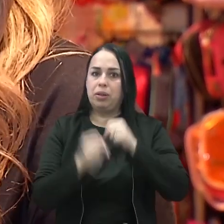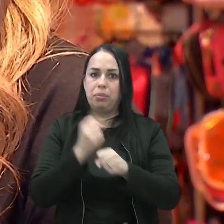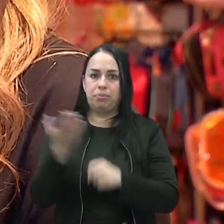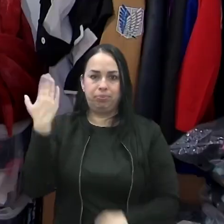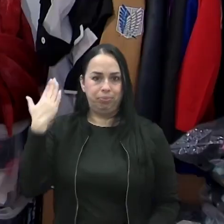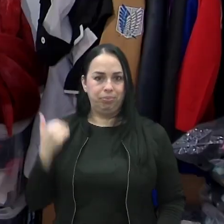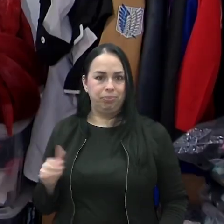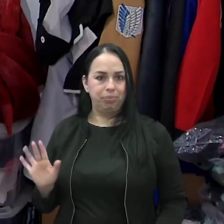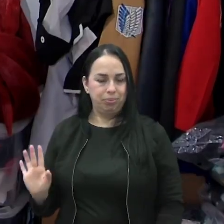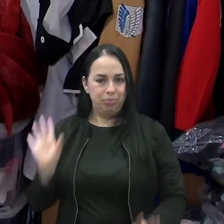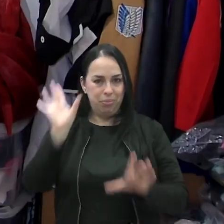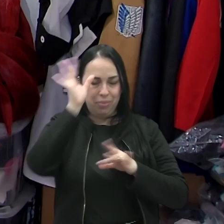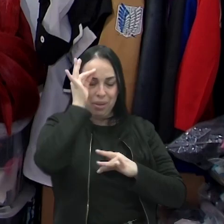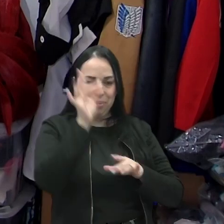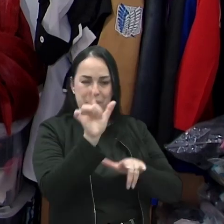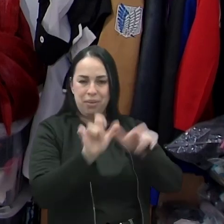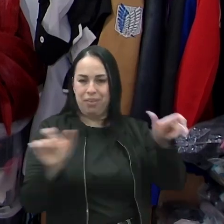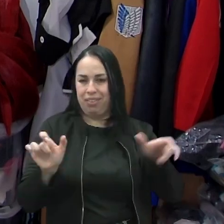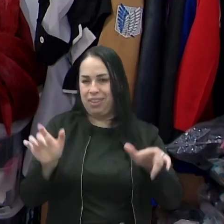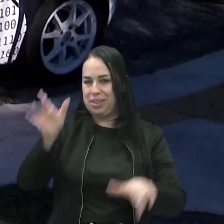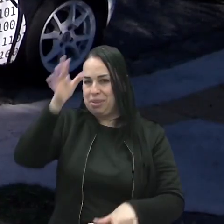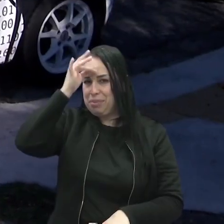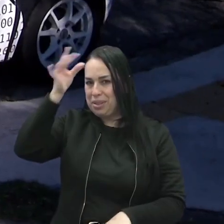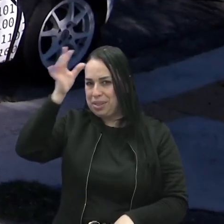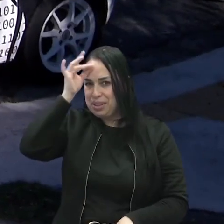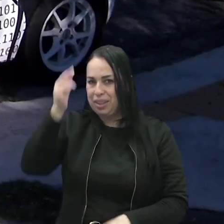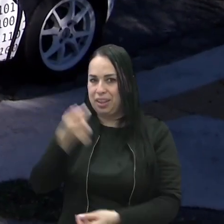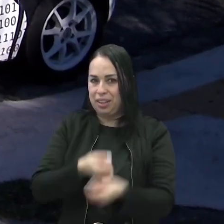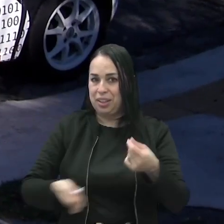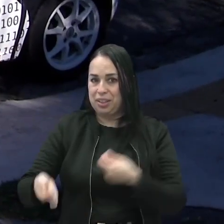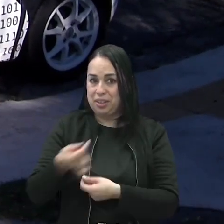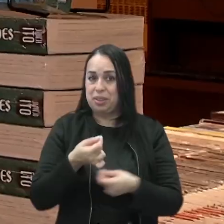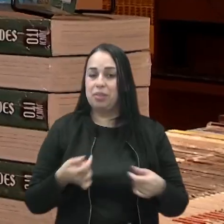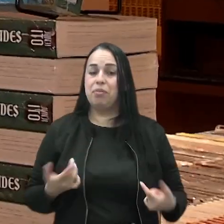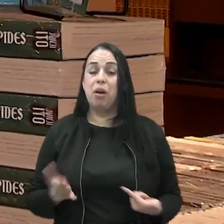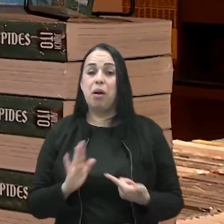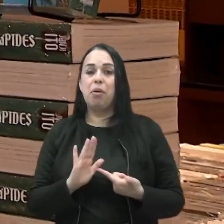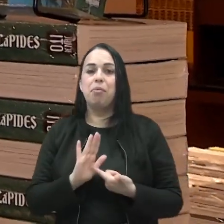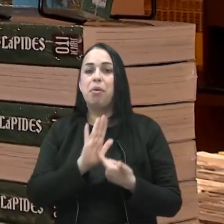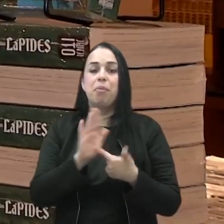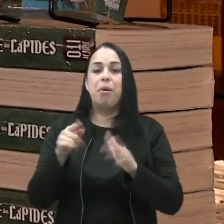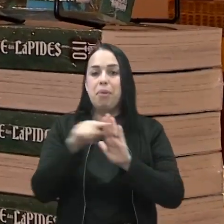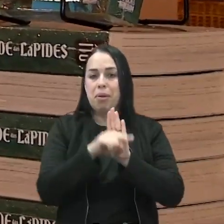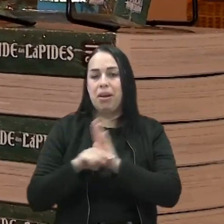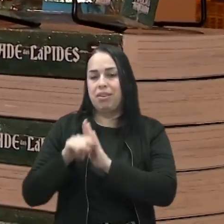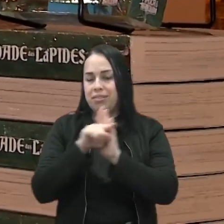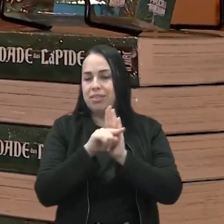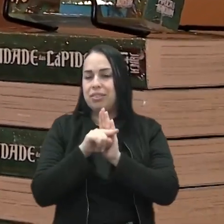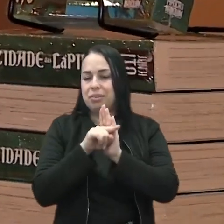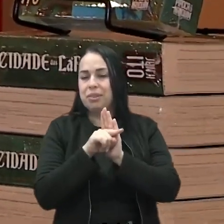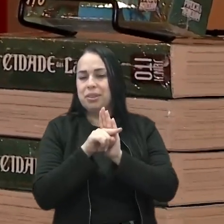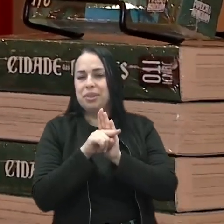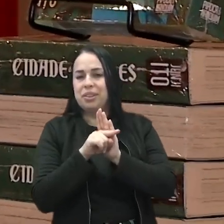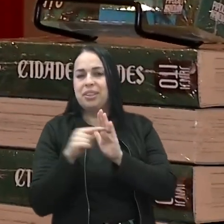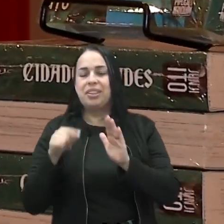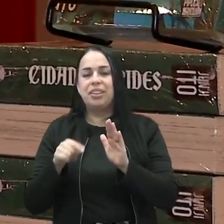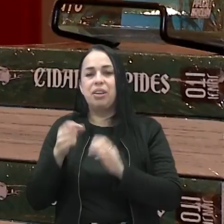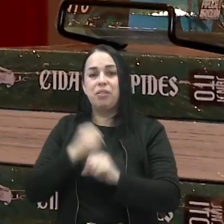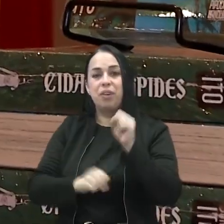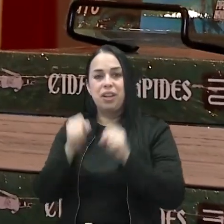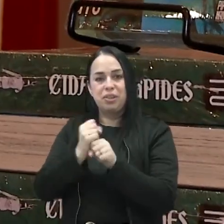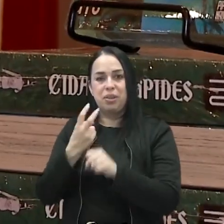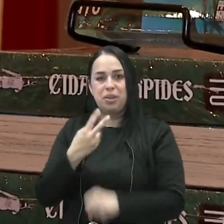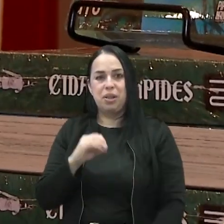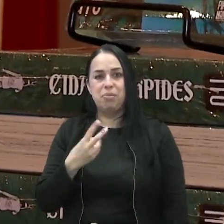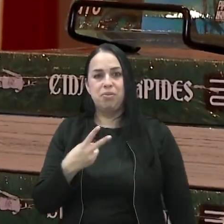ano passado. E o perfil dessas pessoas que movimentam a economia foi revelado pela pesquisa Geek Power,